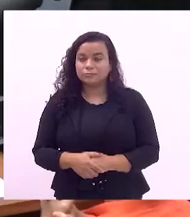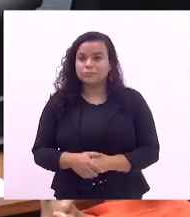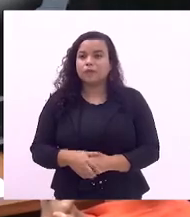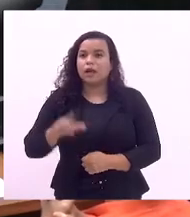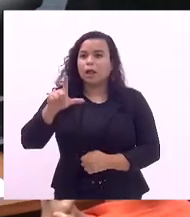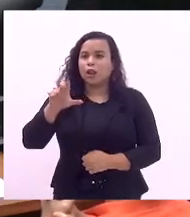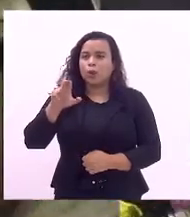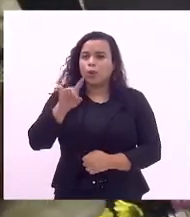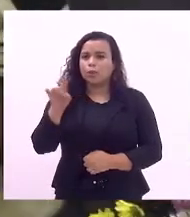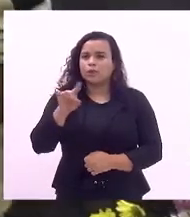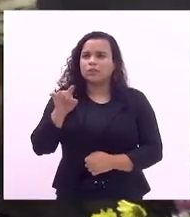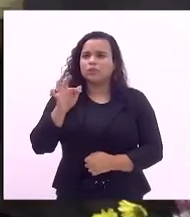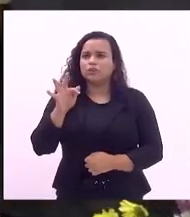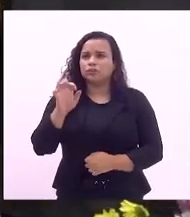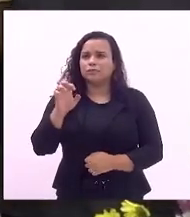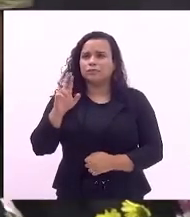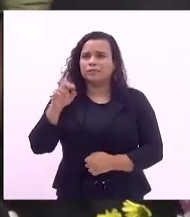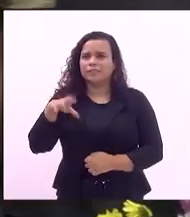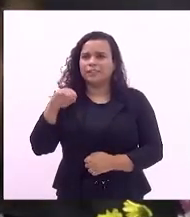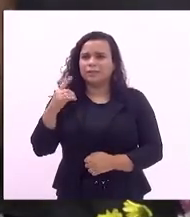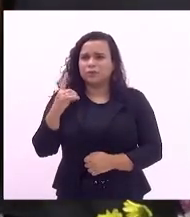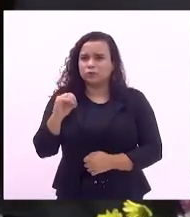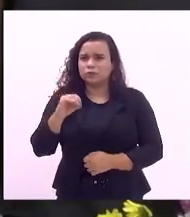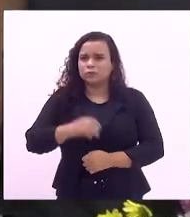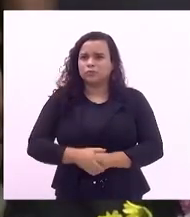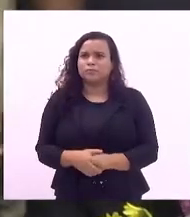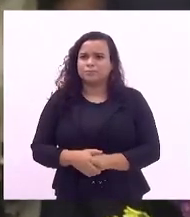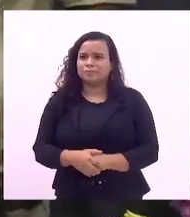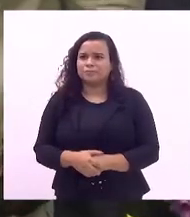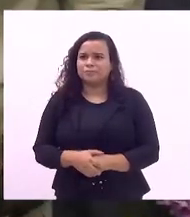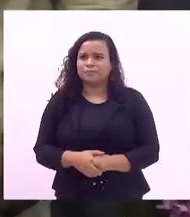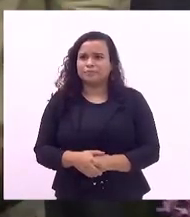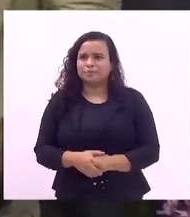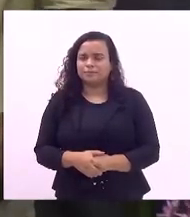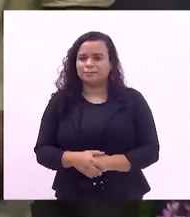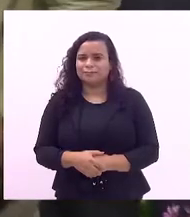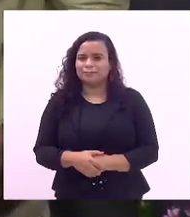o Luiz Fernando Félix da Assunção